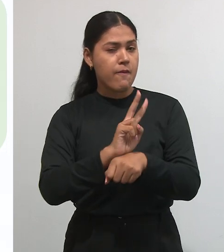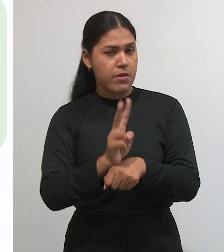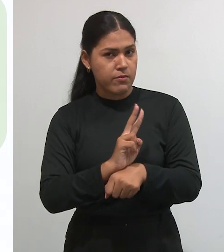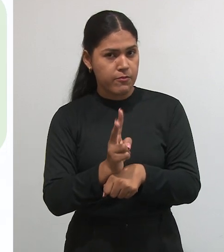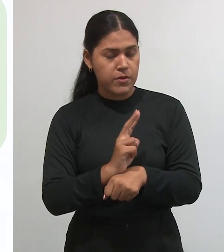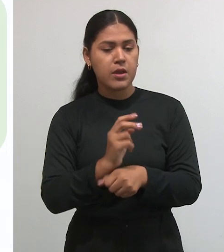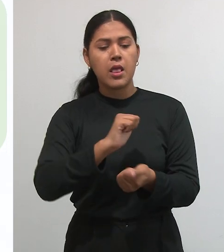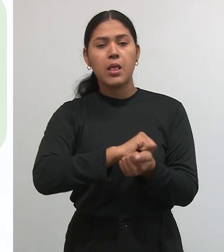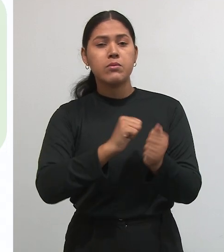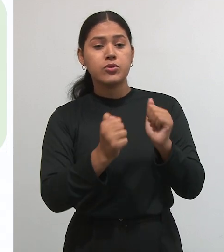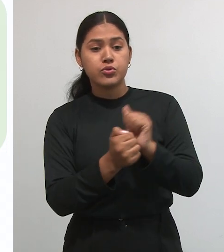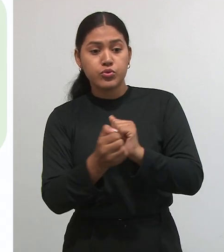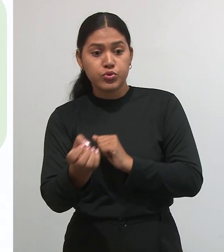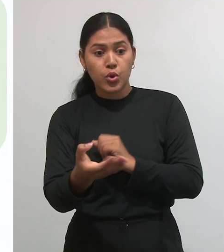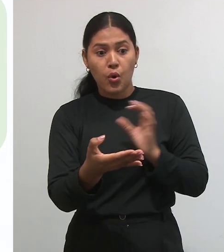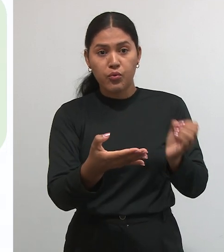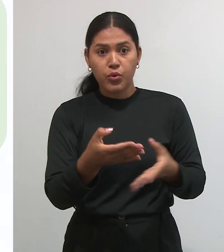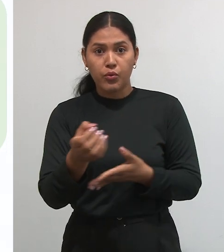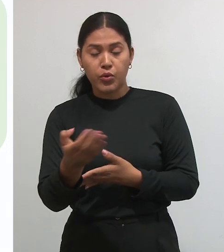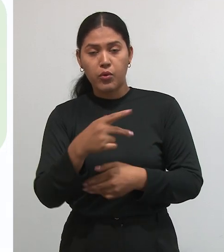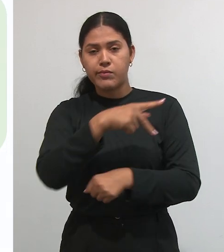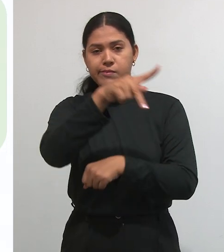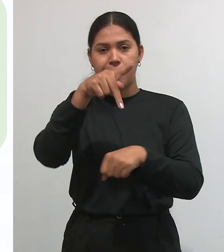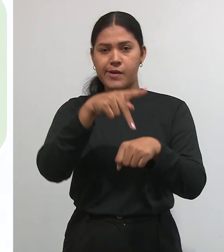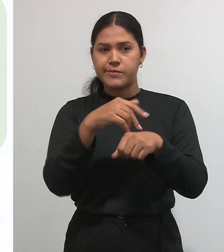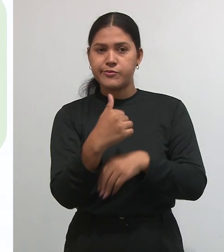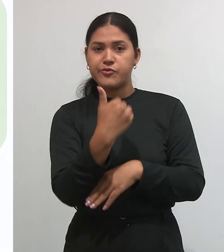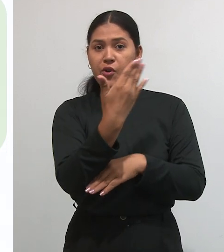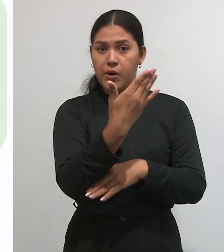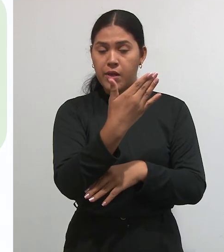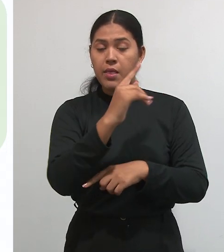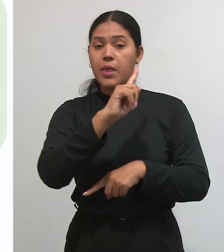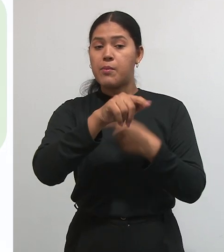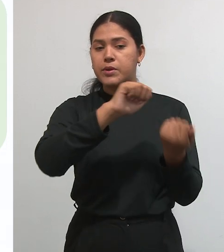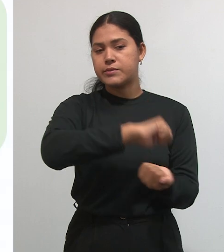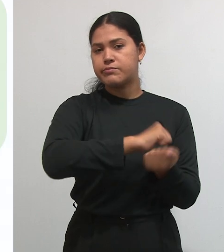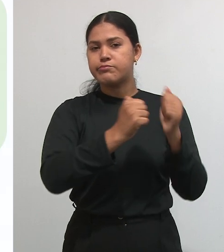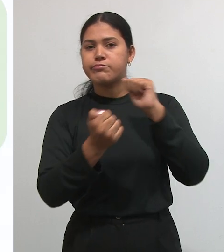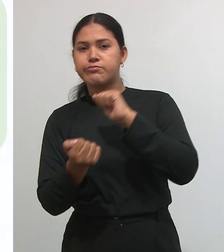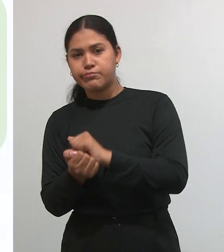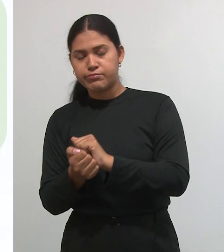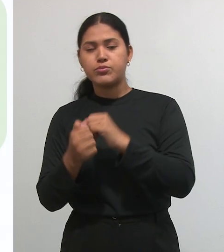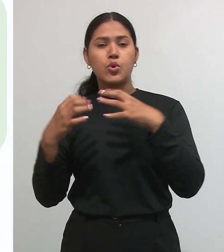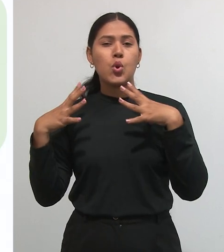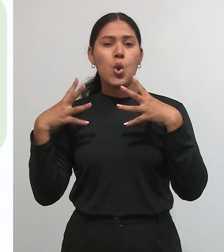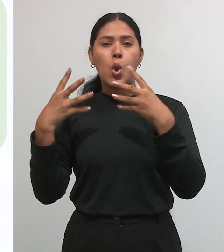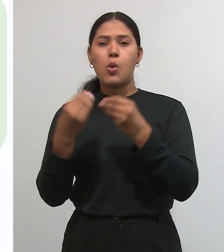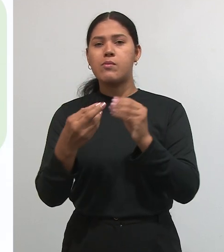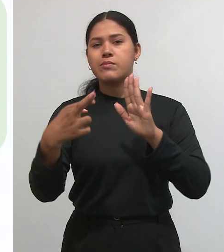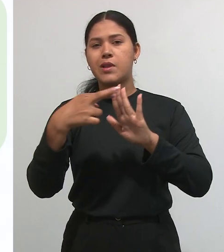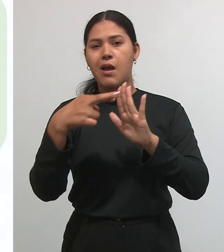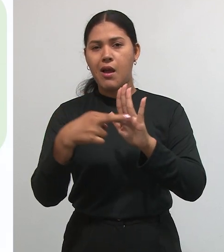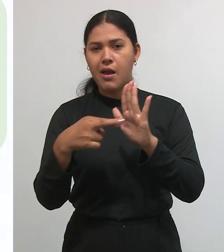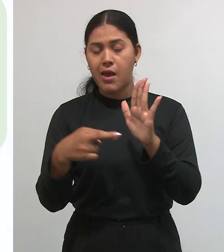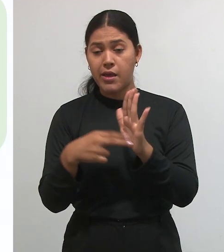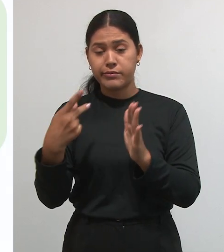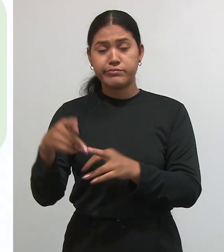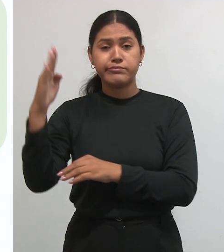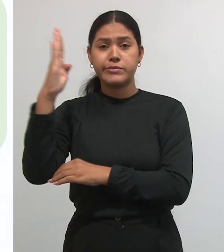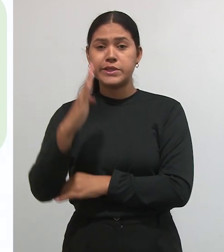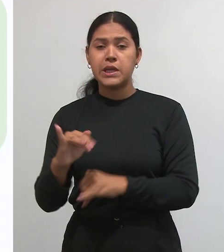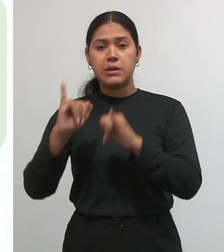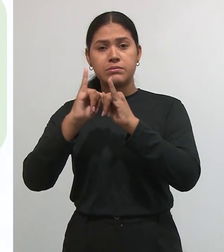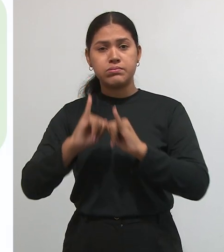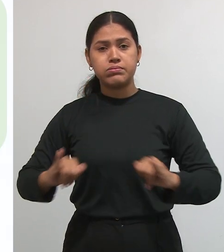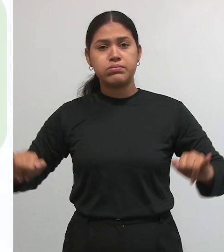as atualizações das NBCTs e depois regulamenta todos esses procedimentos para ser seguidos. Como